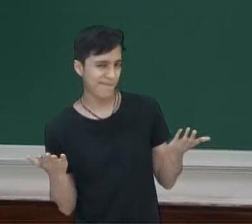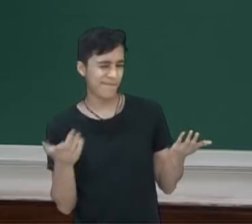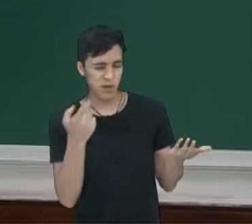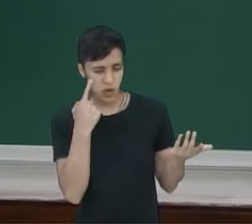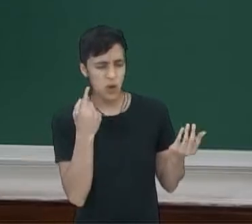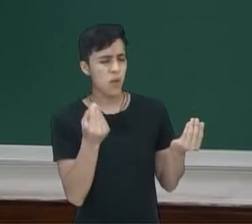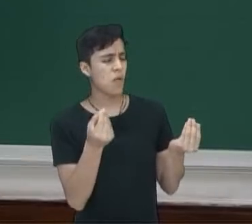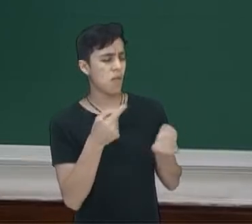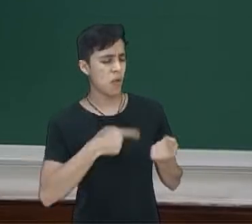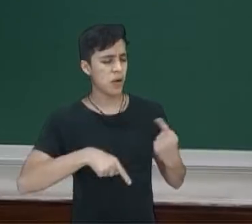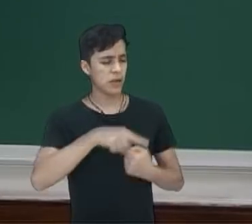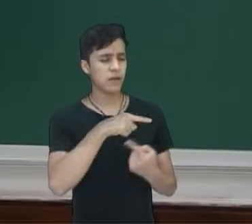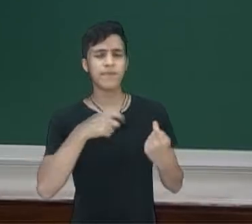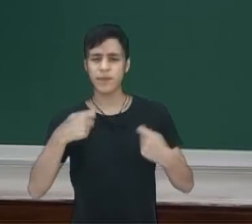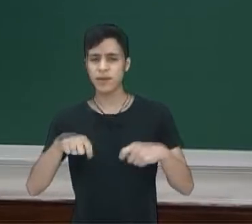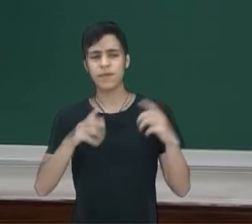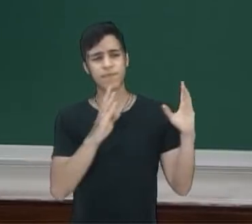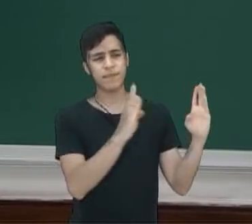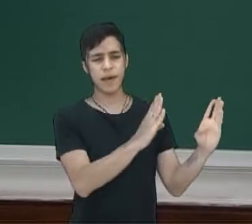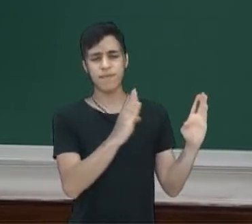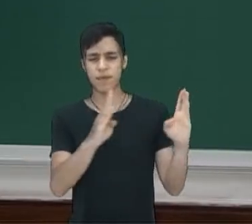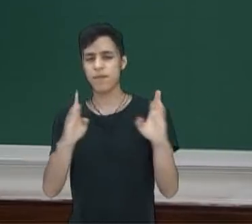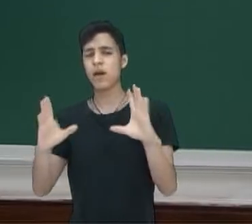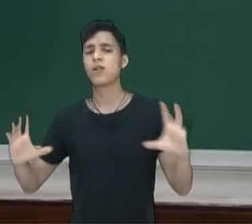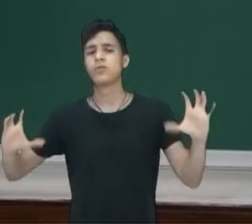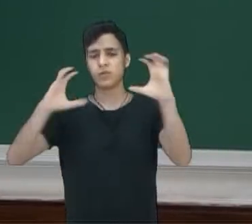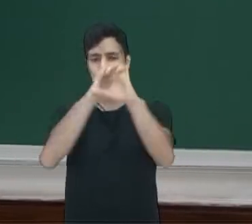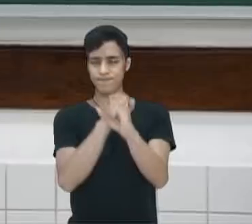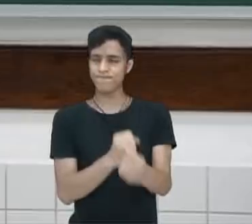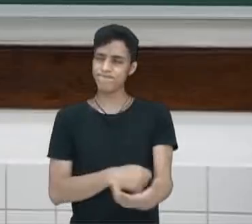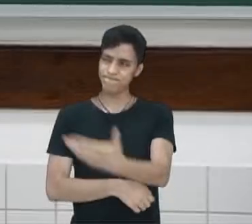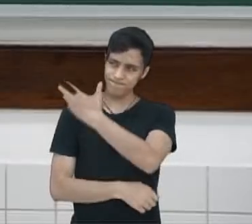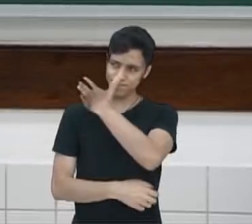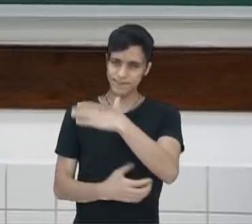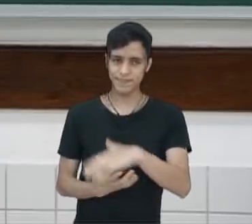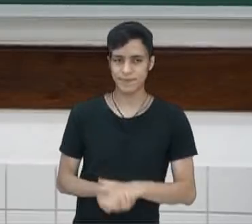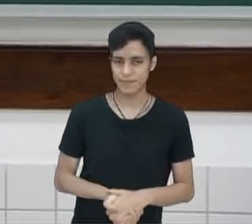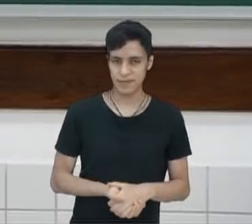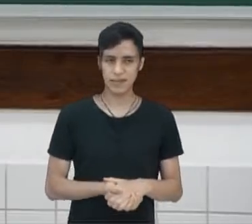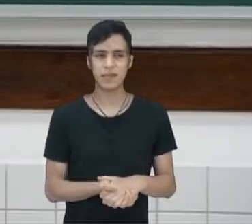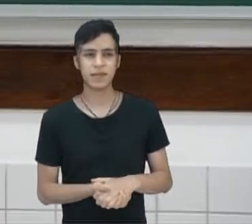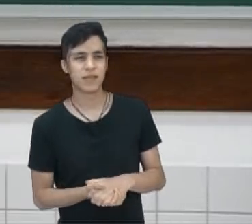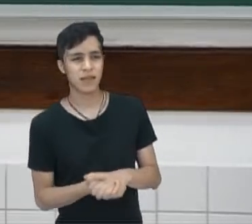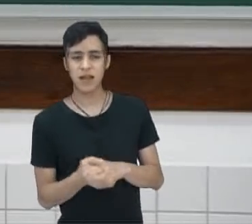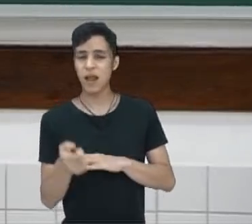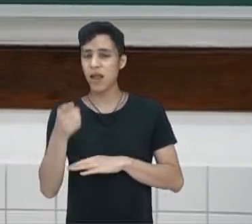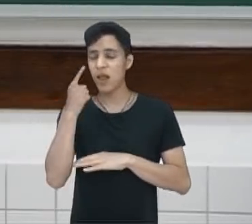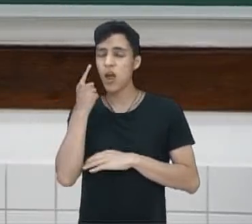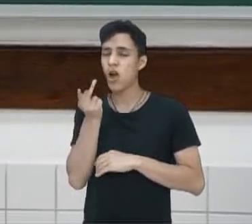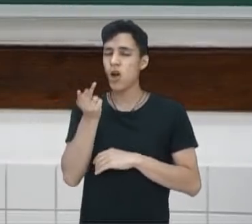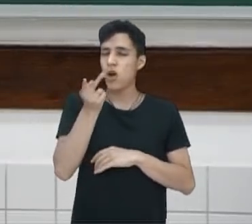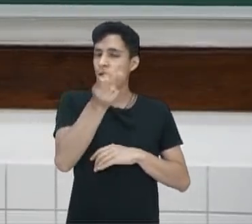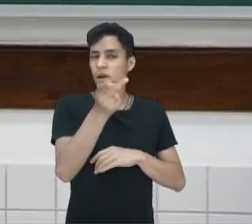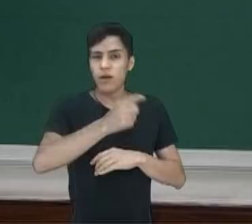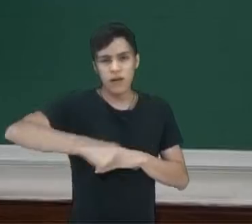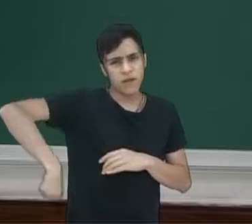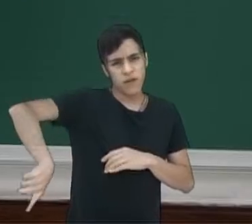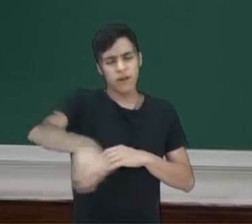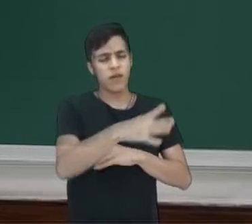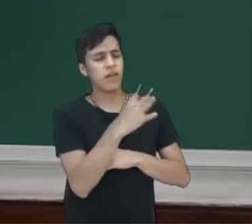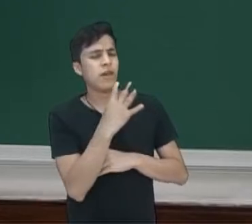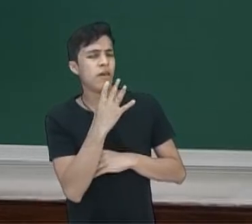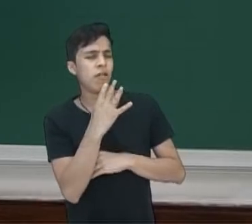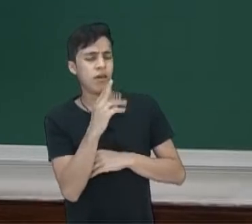ter todas essas estruturas aqui, ok? E dando continuidade, então, você já ouviu falar